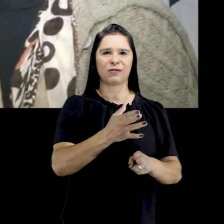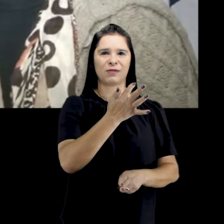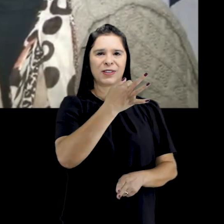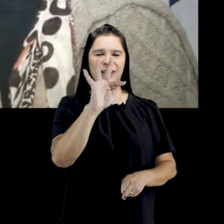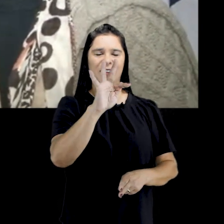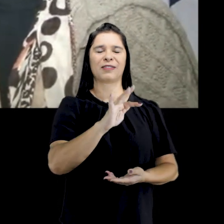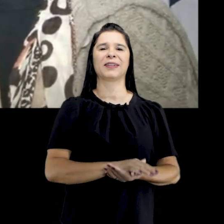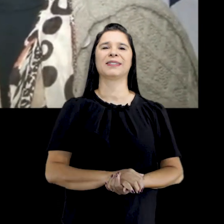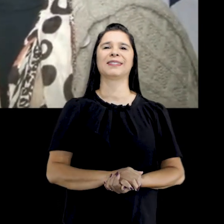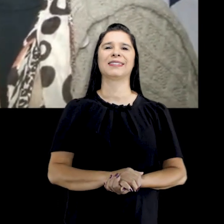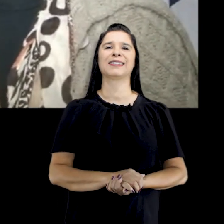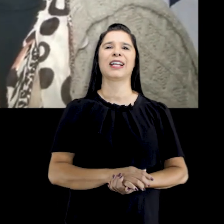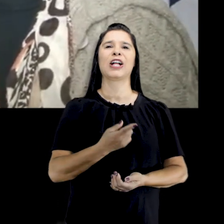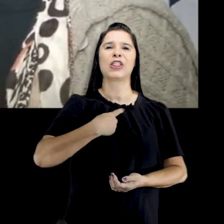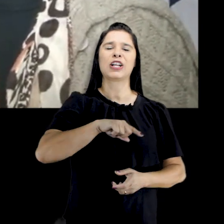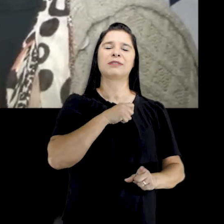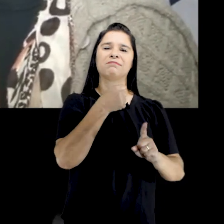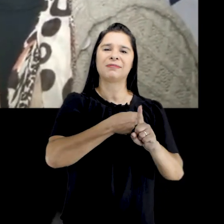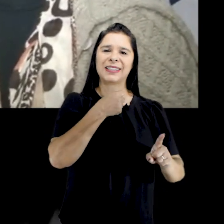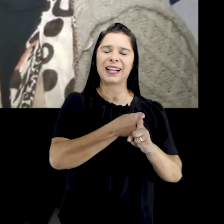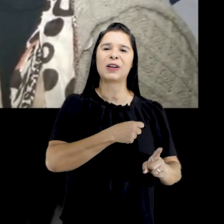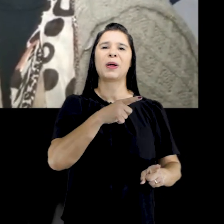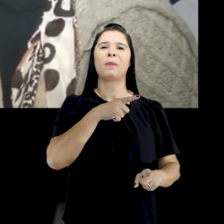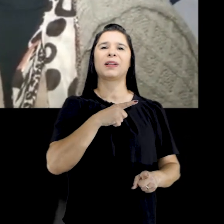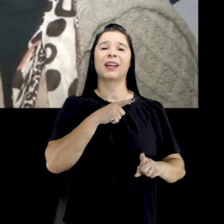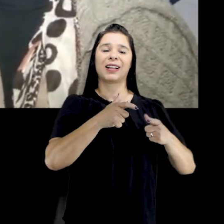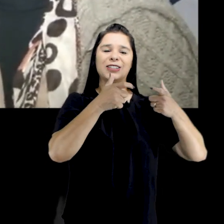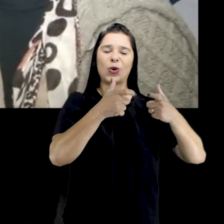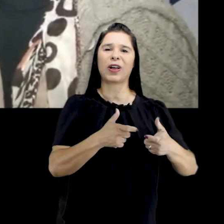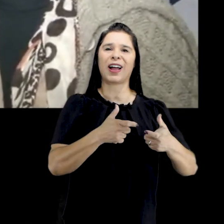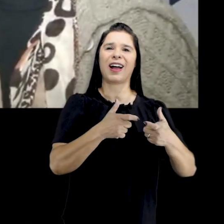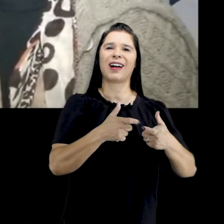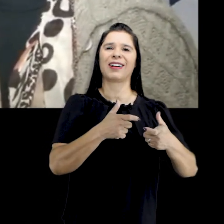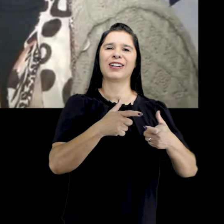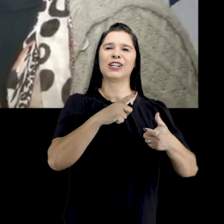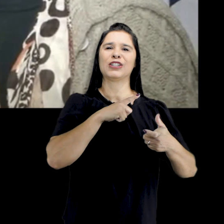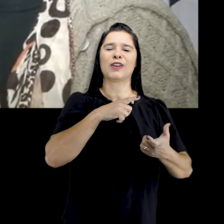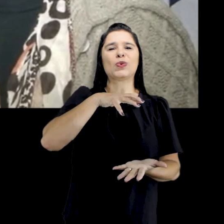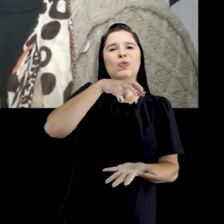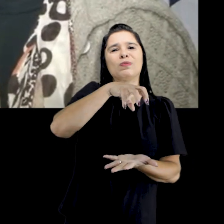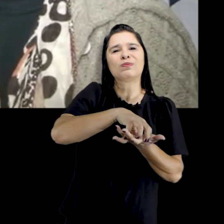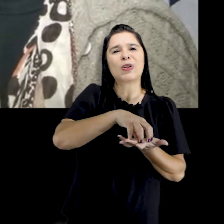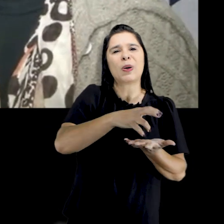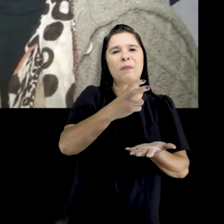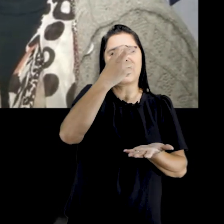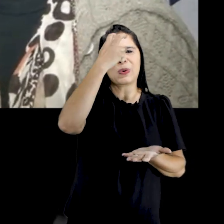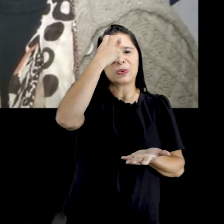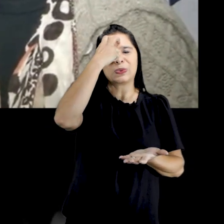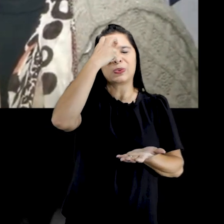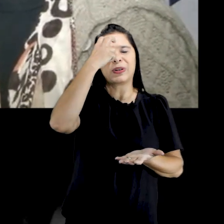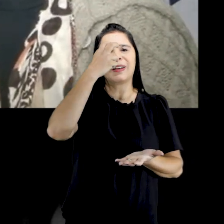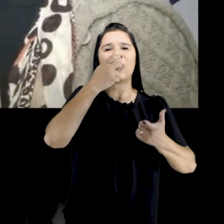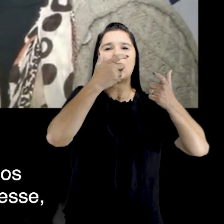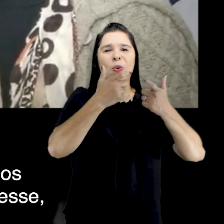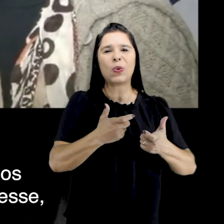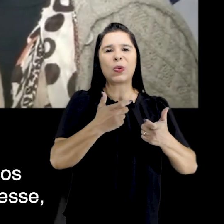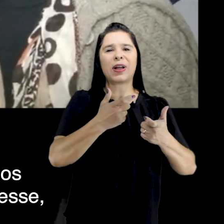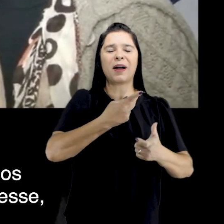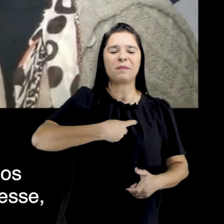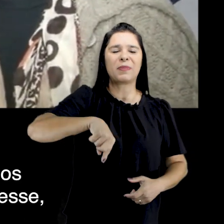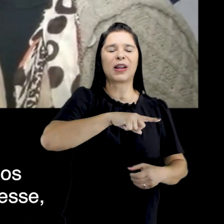estamos batalhando para que este lugar fosse um espaço para a cultura, mais um equipamento cultural para a nossa cidade.